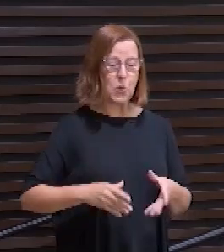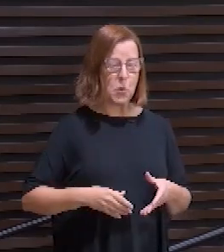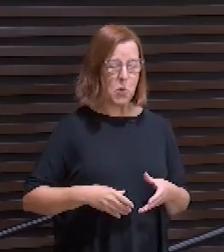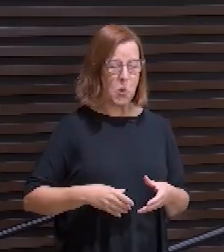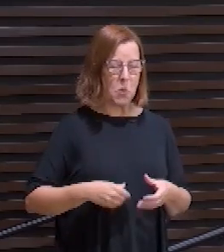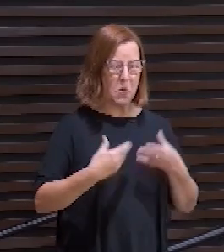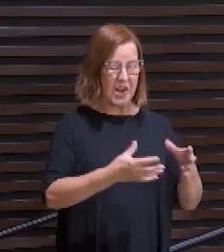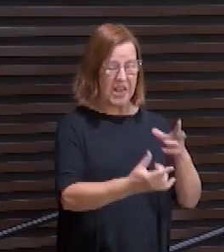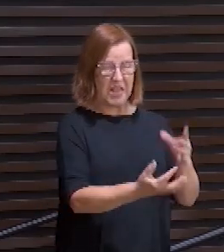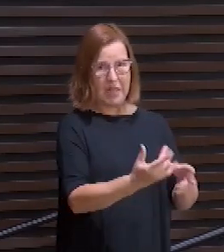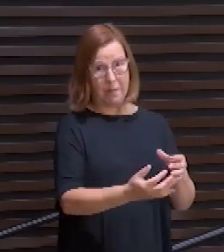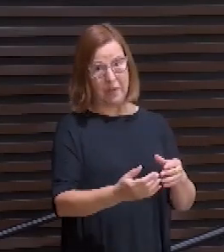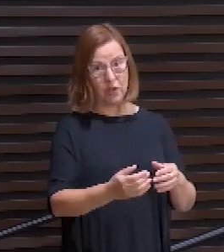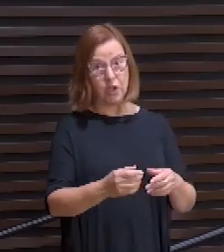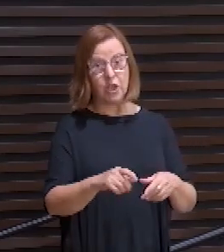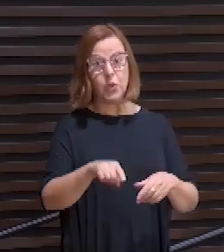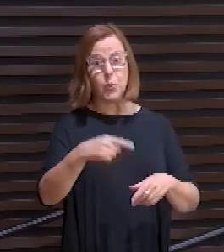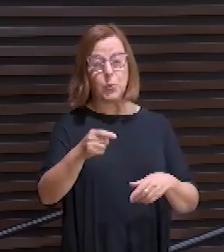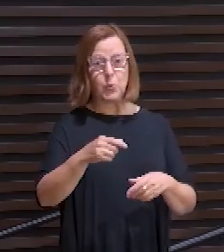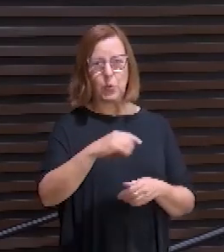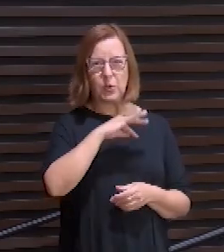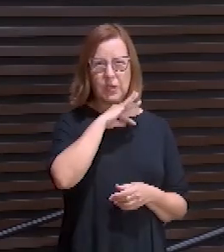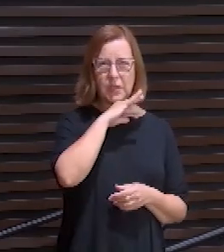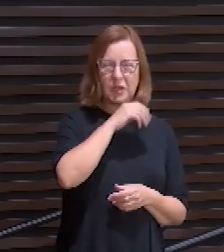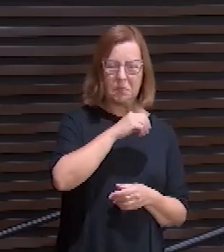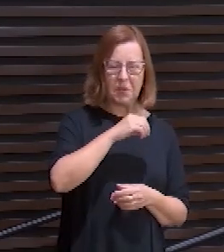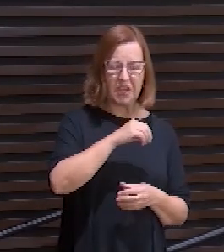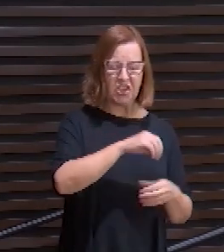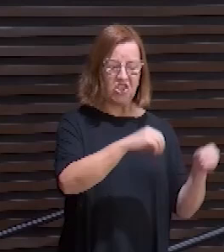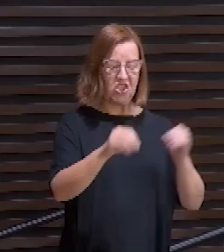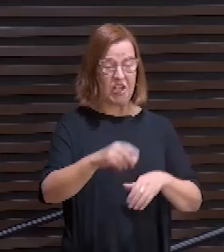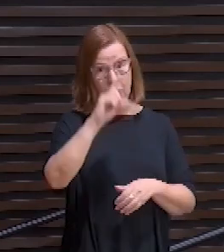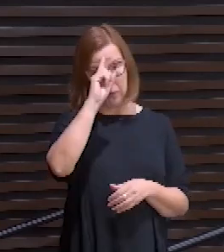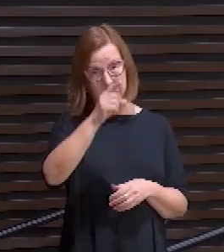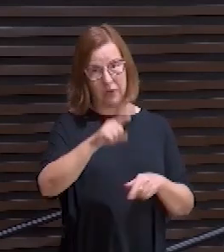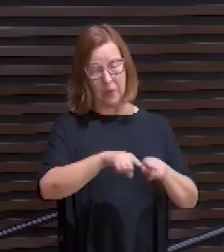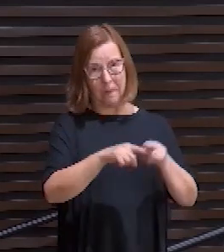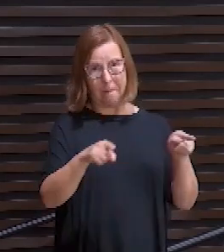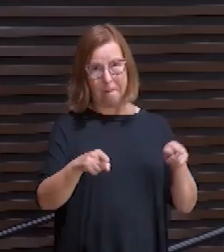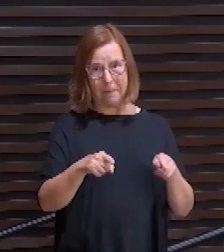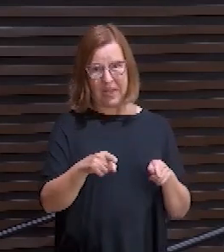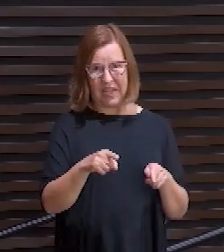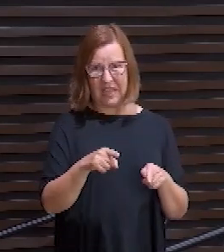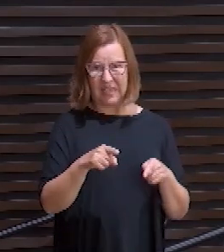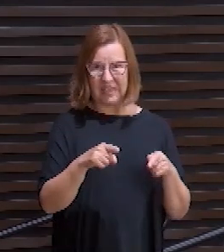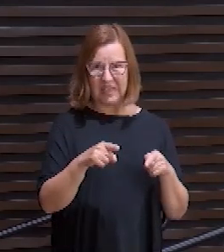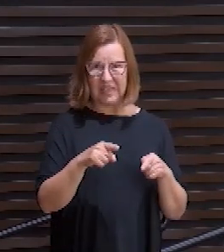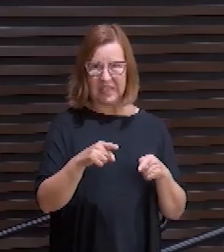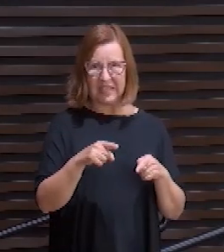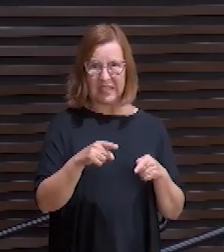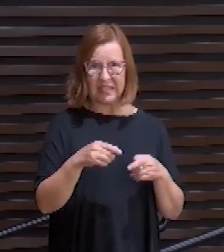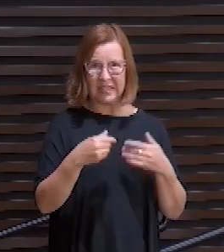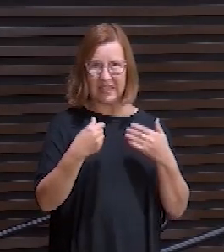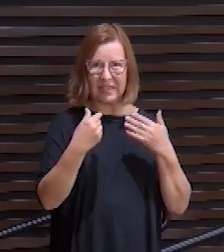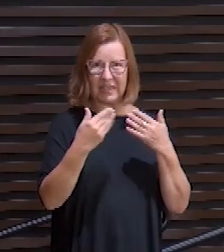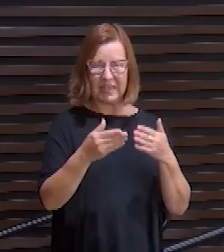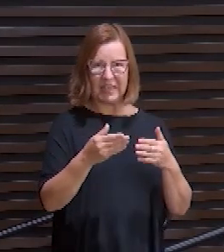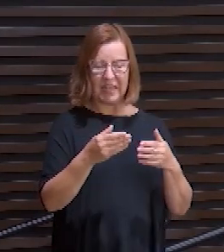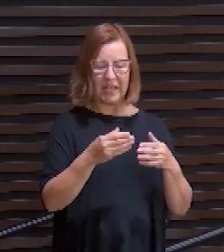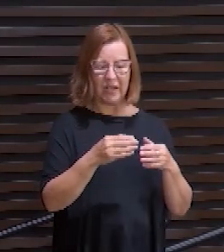aos outros animais, foi-lhes tirado o domínio. Todavia, foi-lhes dada prolongação de vida por um prazo e um